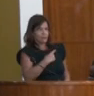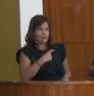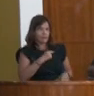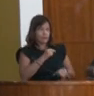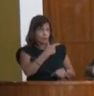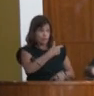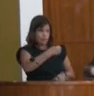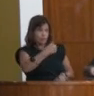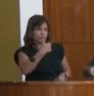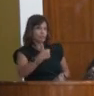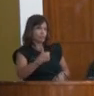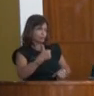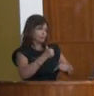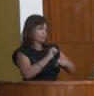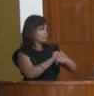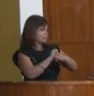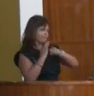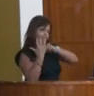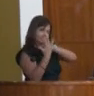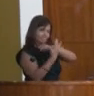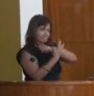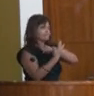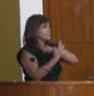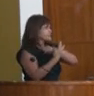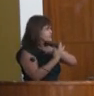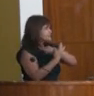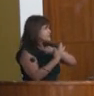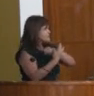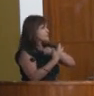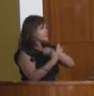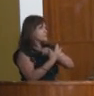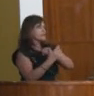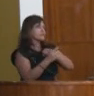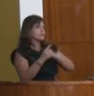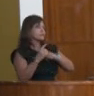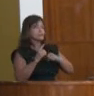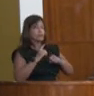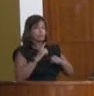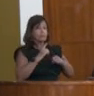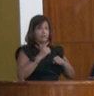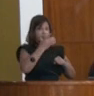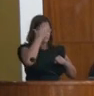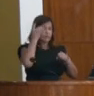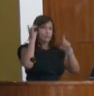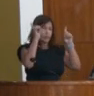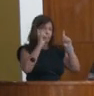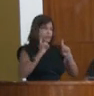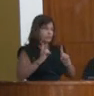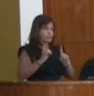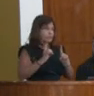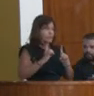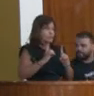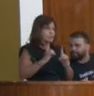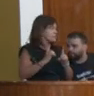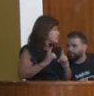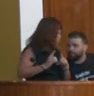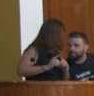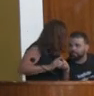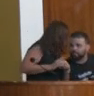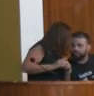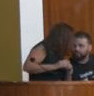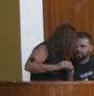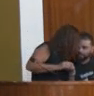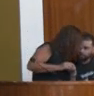e durante a pandemia, a gente teve uma vedação do desligamento das pessoas com deficiência. Então,